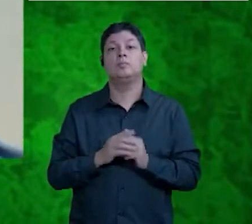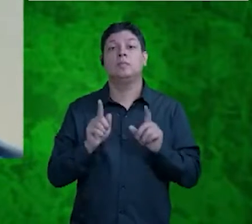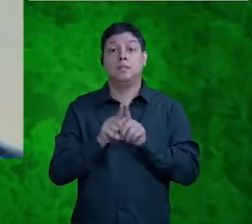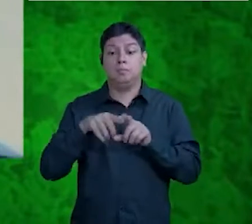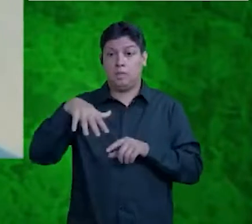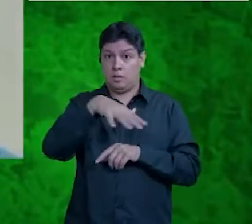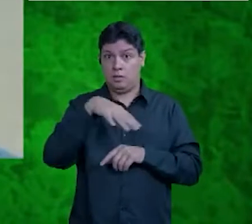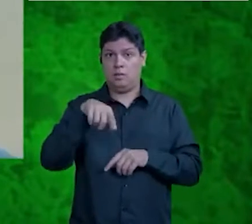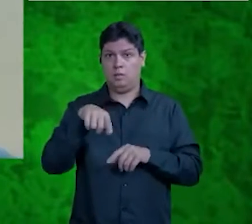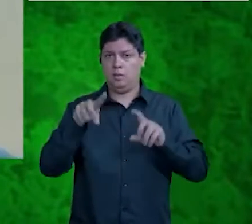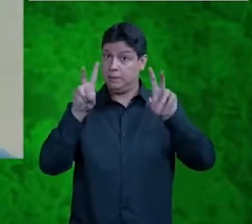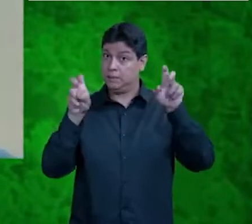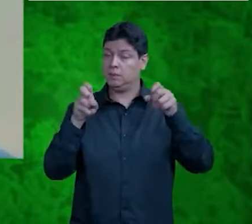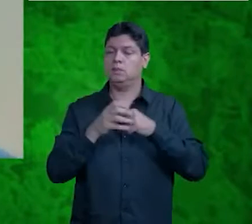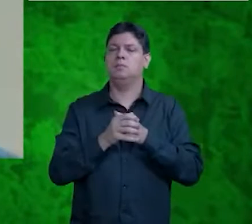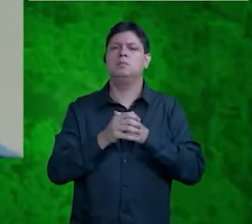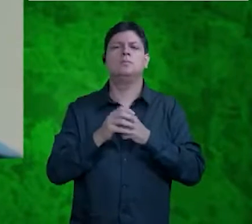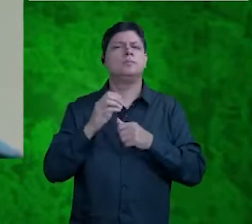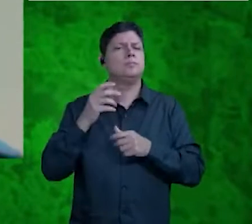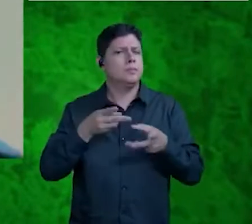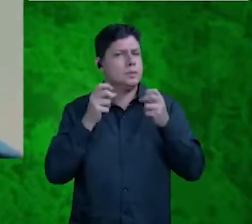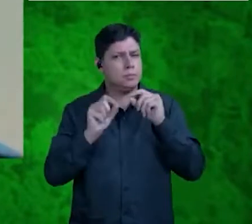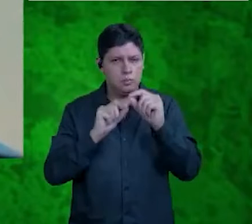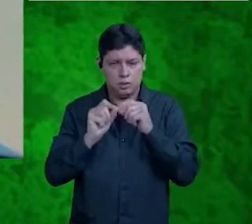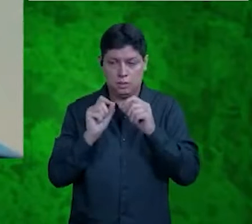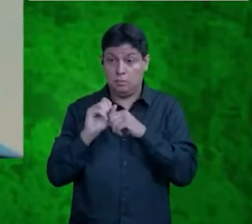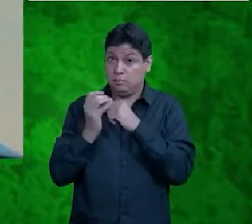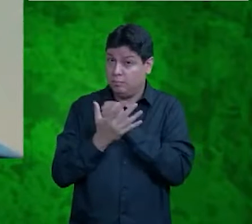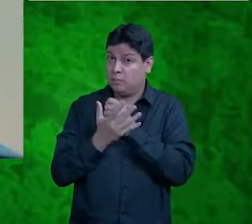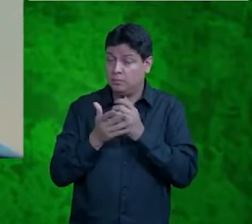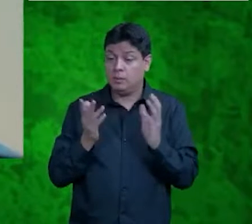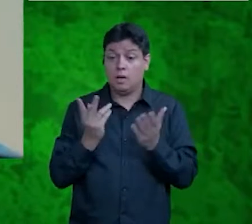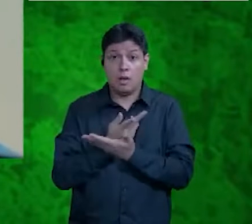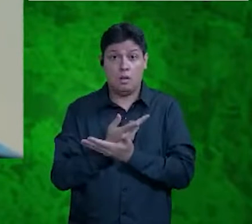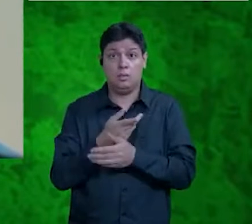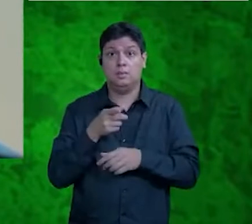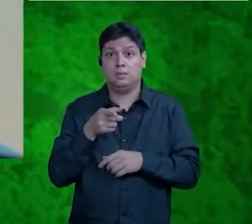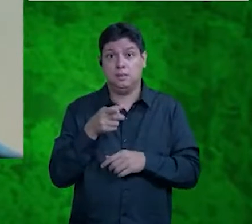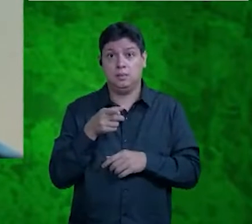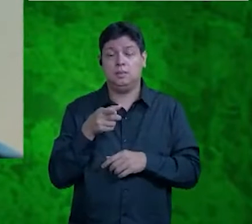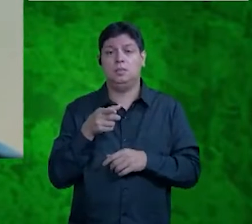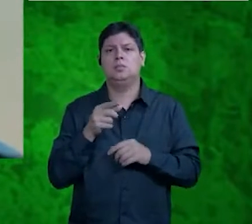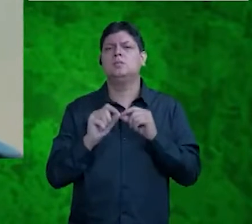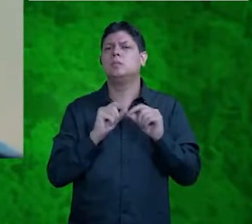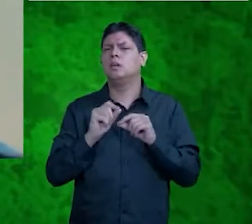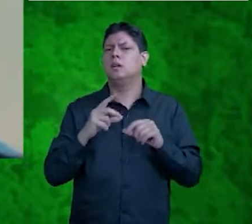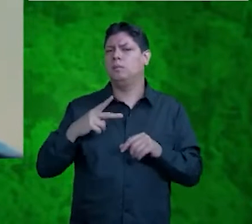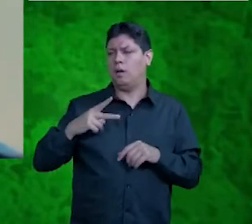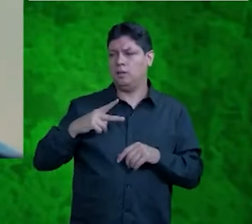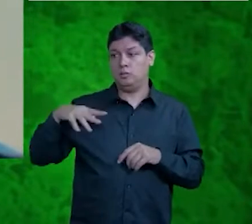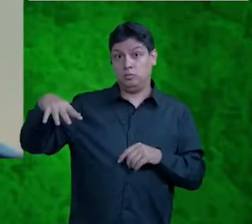também que foi o que aconteceu durante a pandemia. Nós percebemos que a iniciativa privada